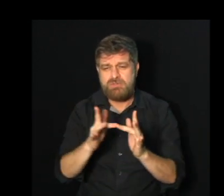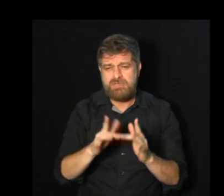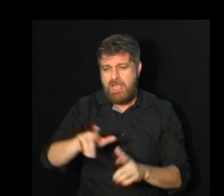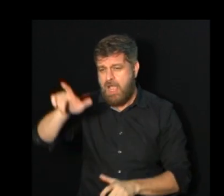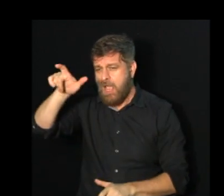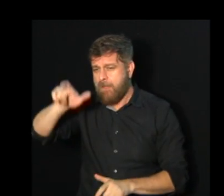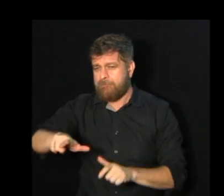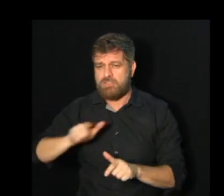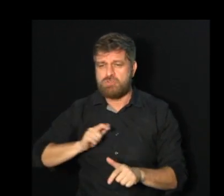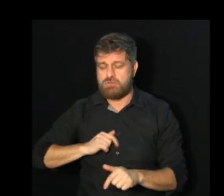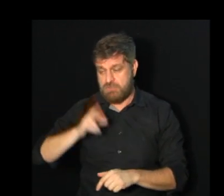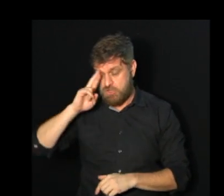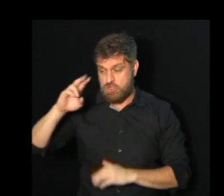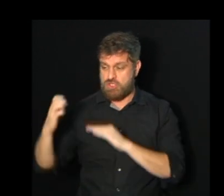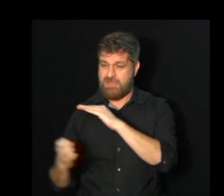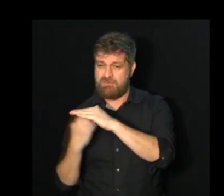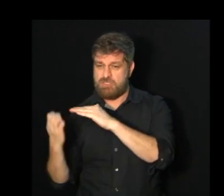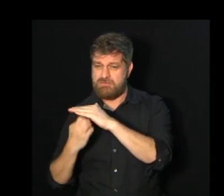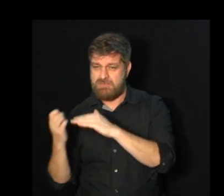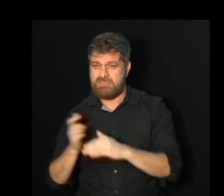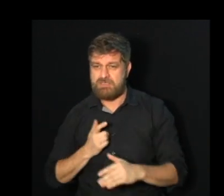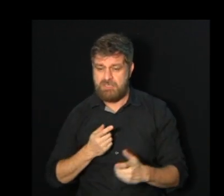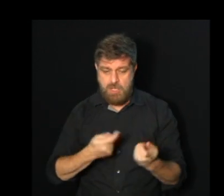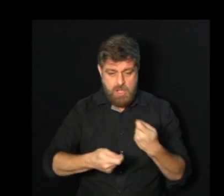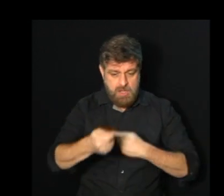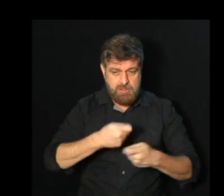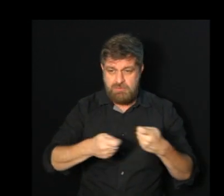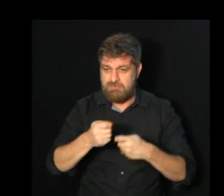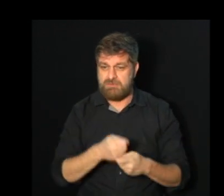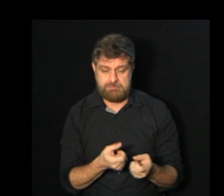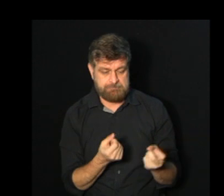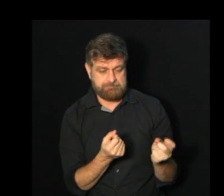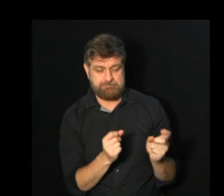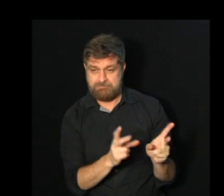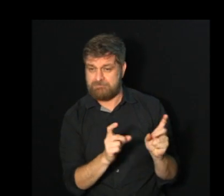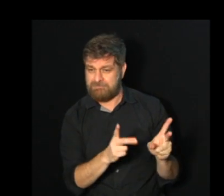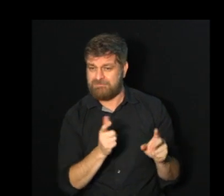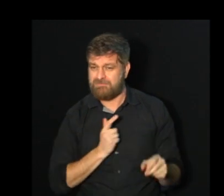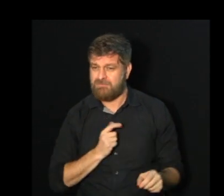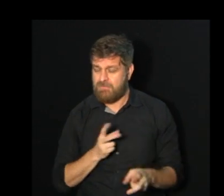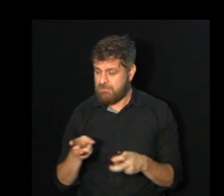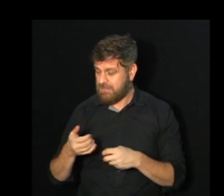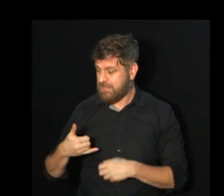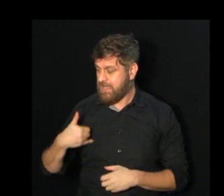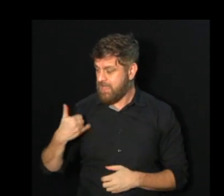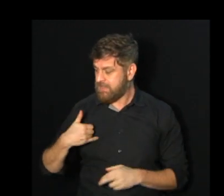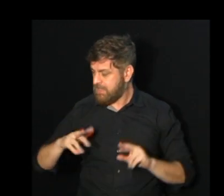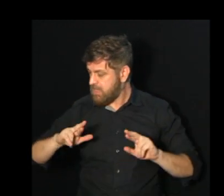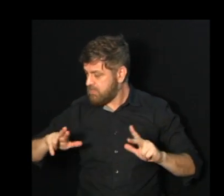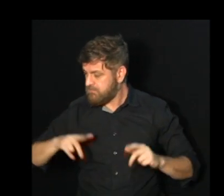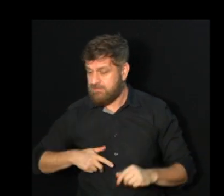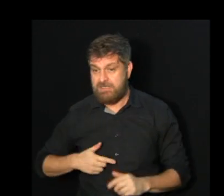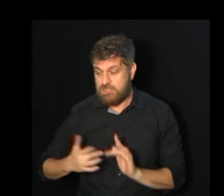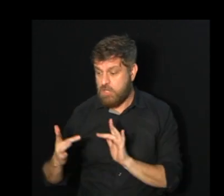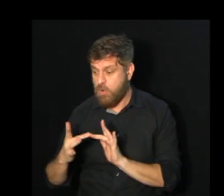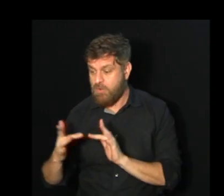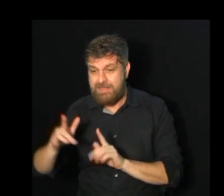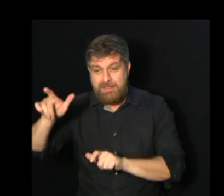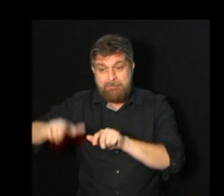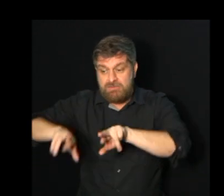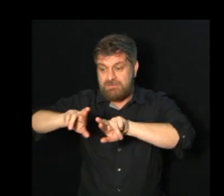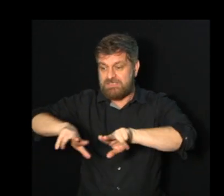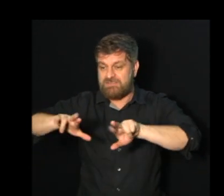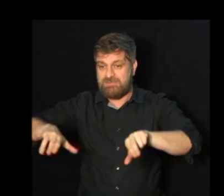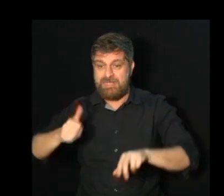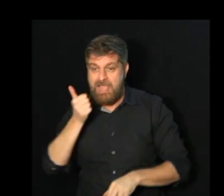executivos, donos de empresa, comerciantes como o seu Perina, né? Então, veja a diferença de idade, e o Perina talvez